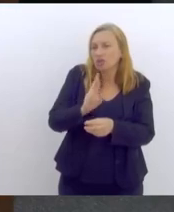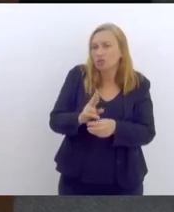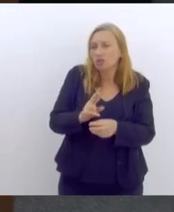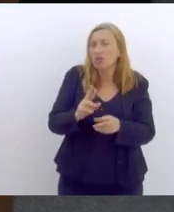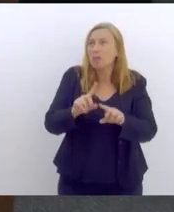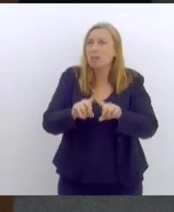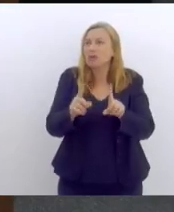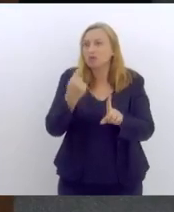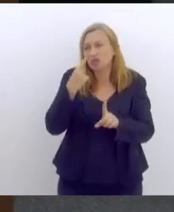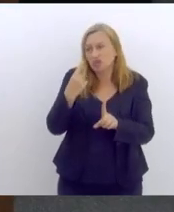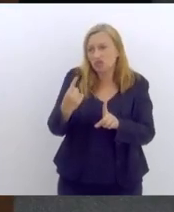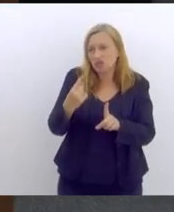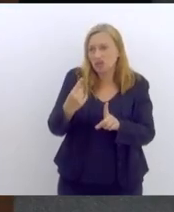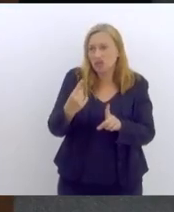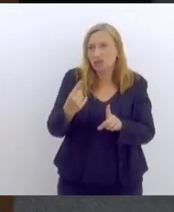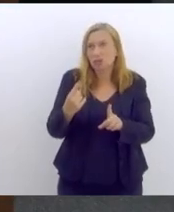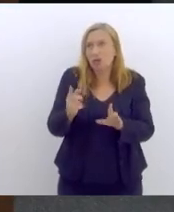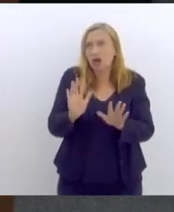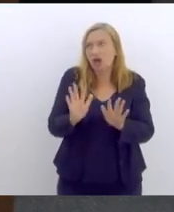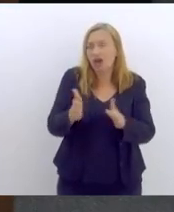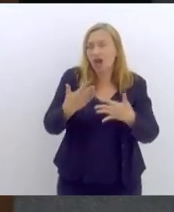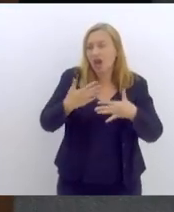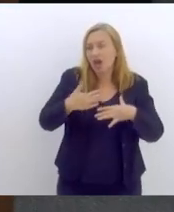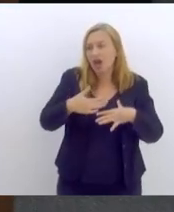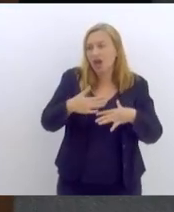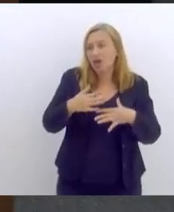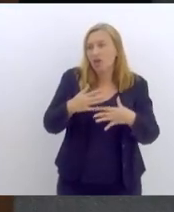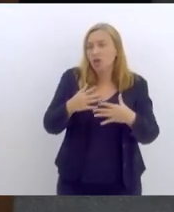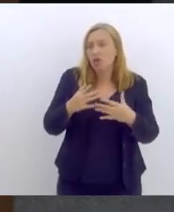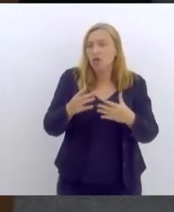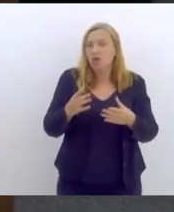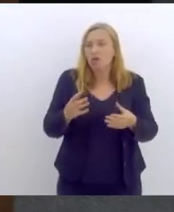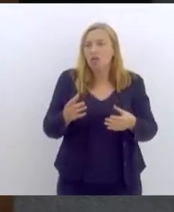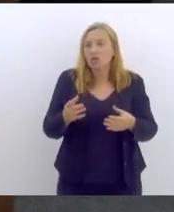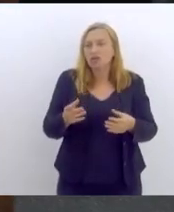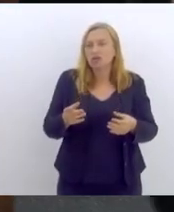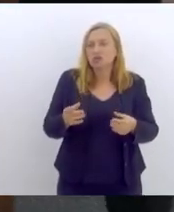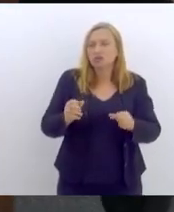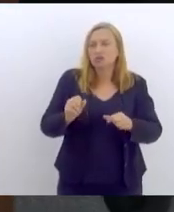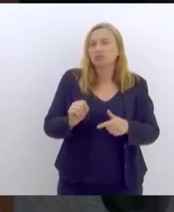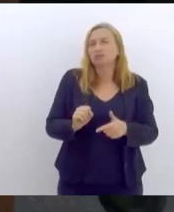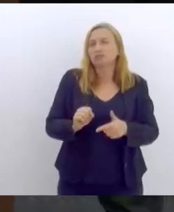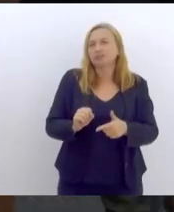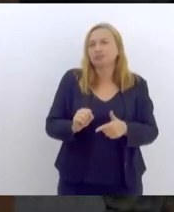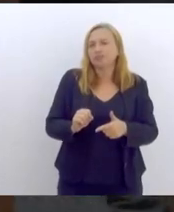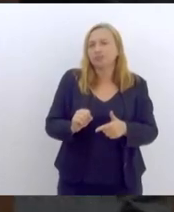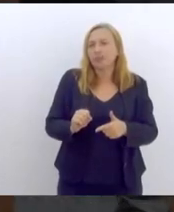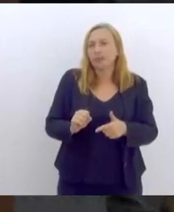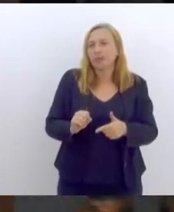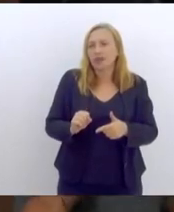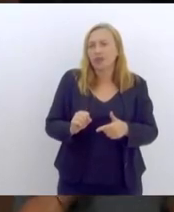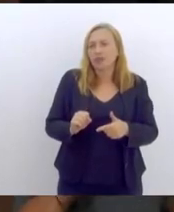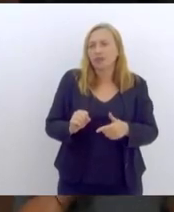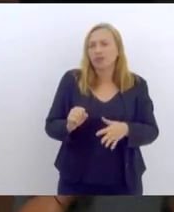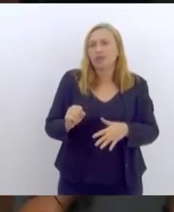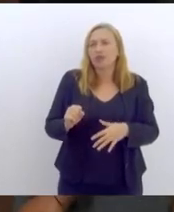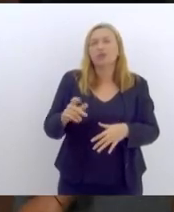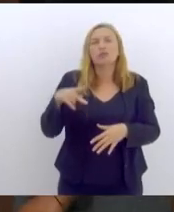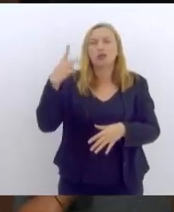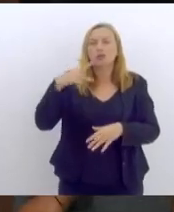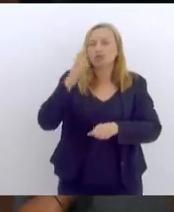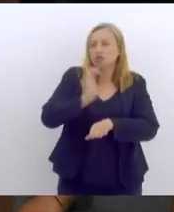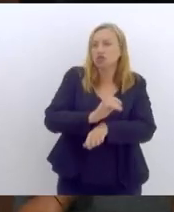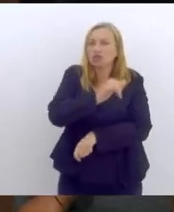mais coerente possível. Não é razoável uma comenda pública dada pelo Legislativo, pelo Parlamento do Estado do Rio de